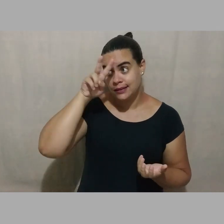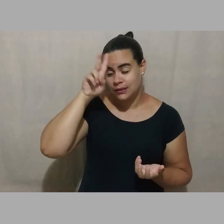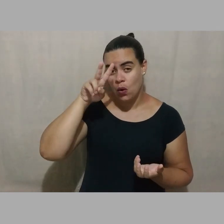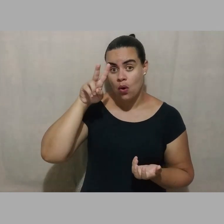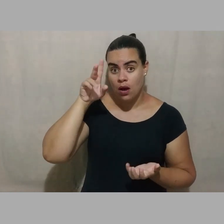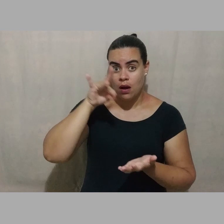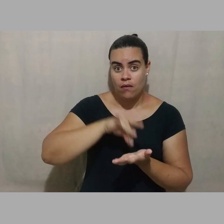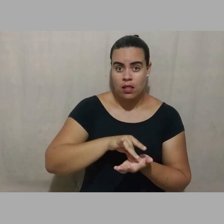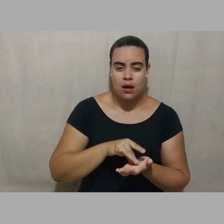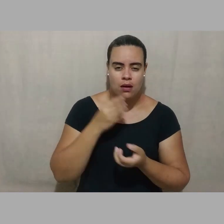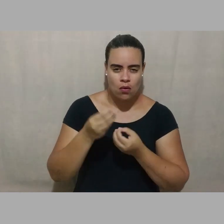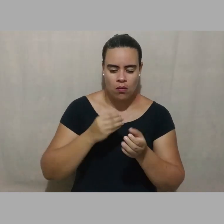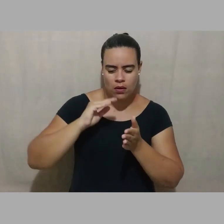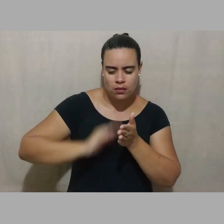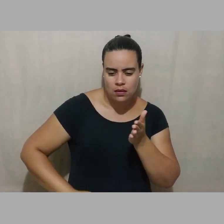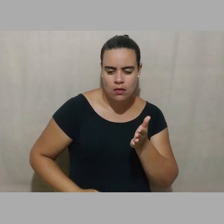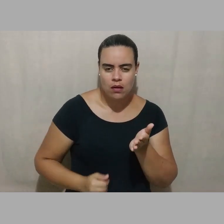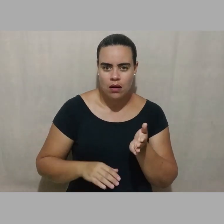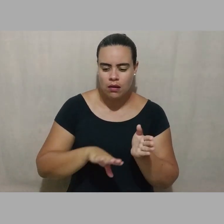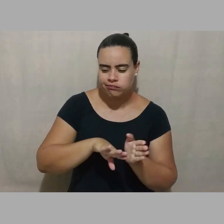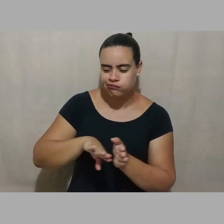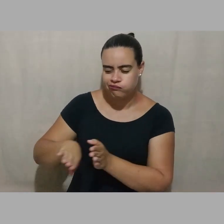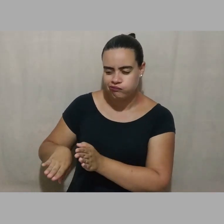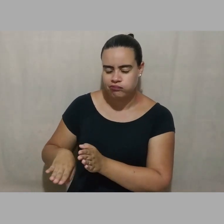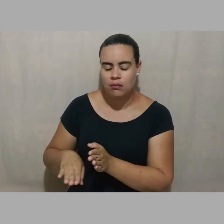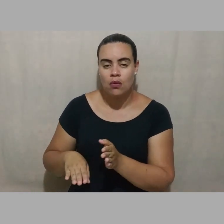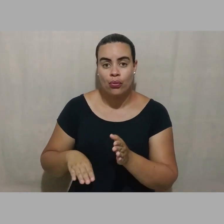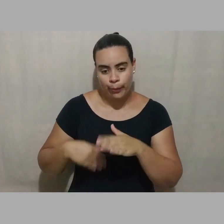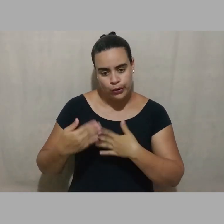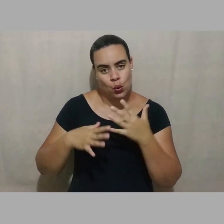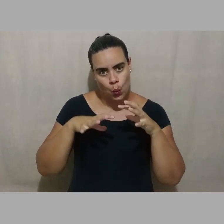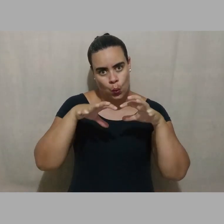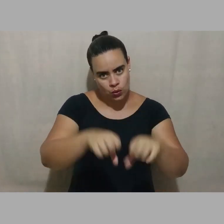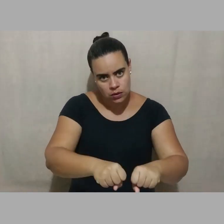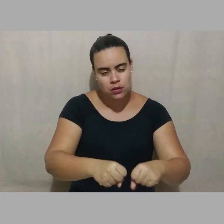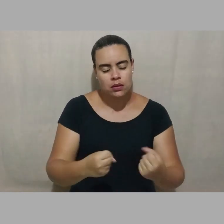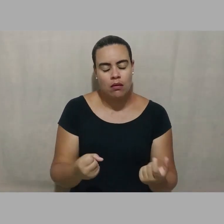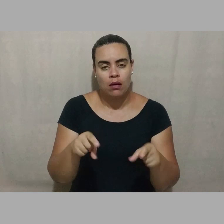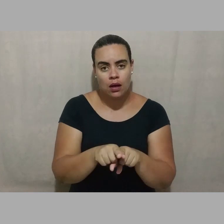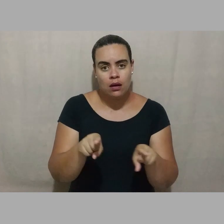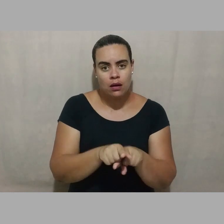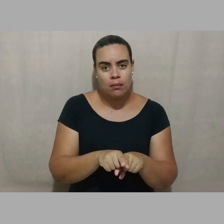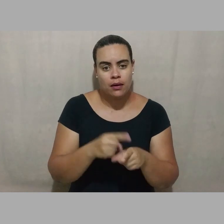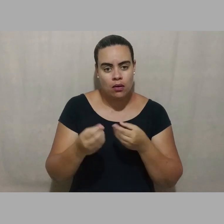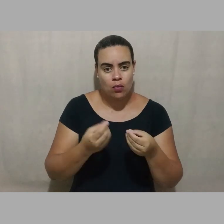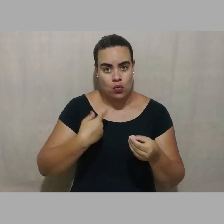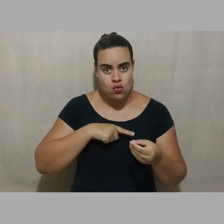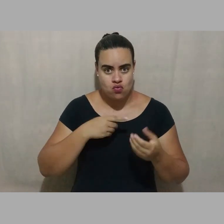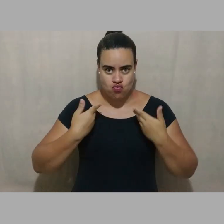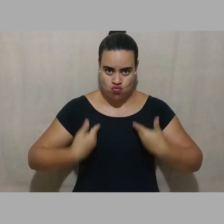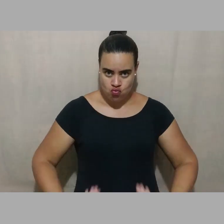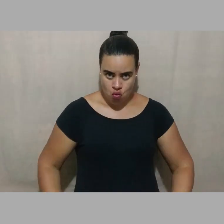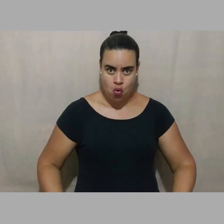essas histórias foram relegadas à marginalidade no processo de colonização e no processo, inclusive, de